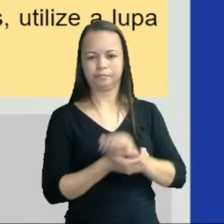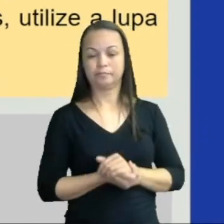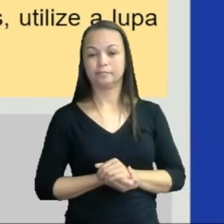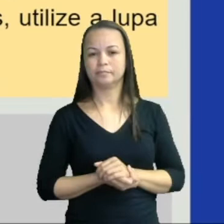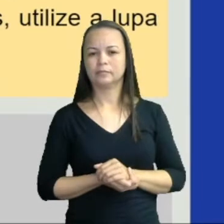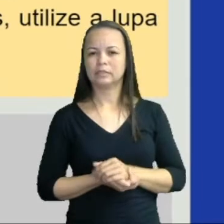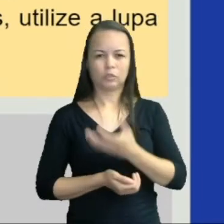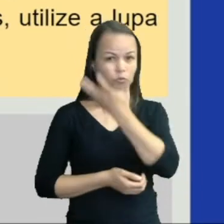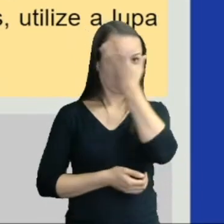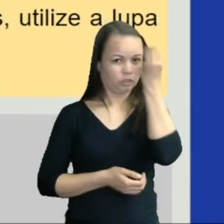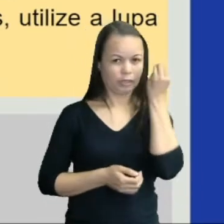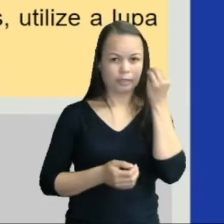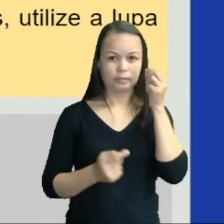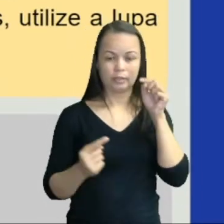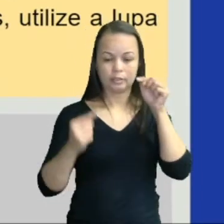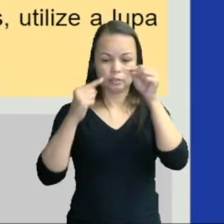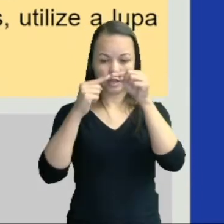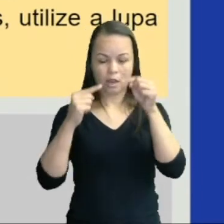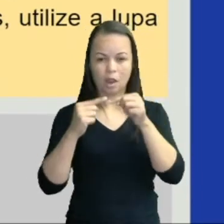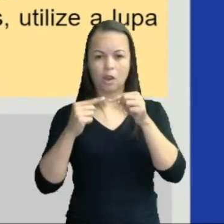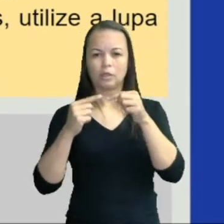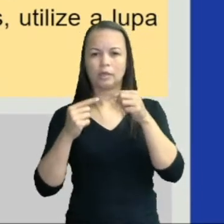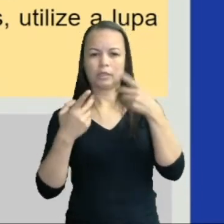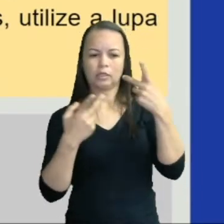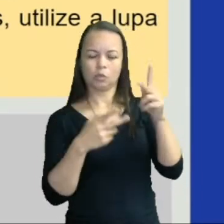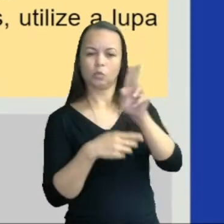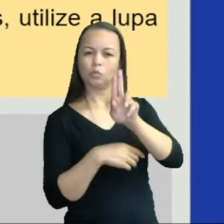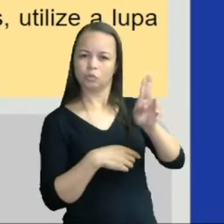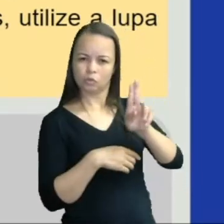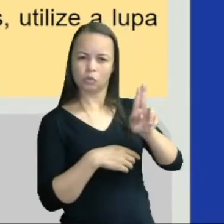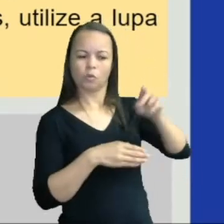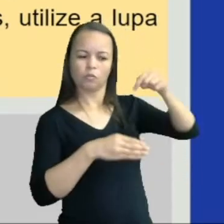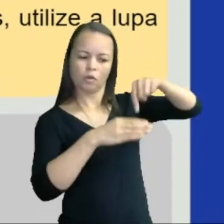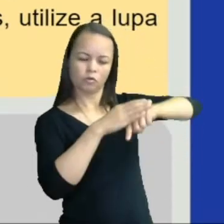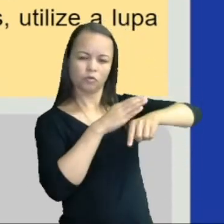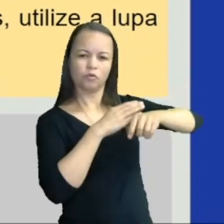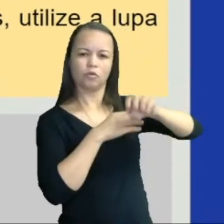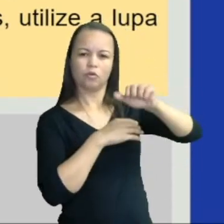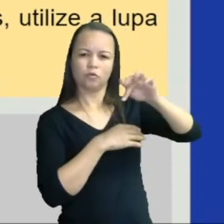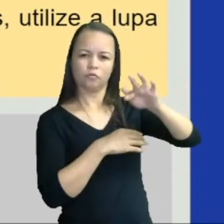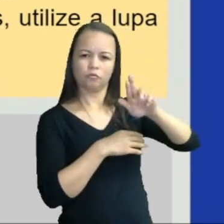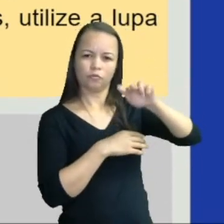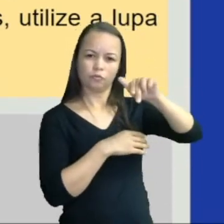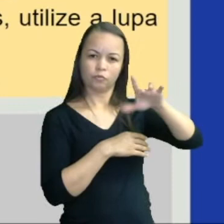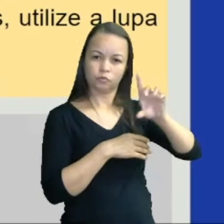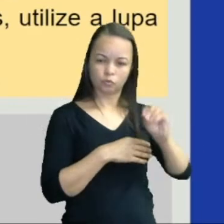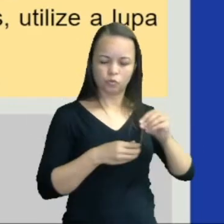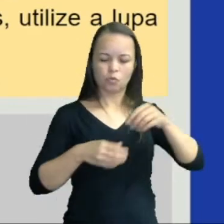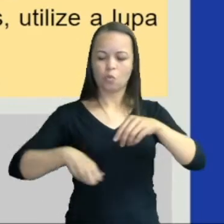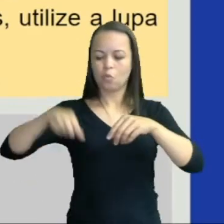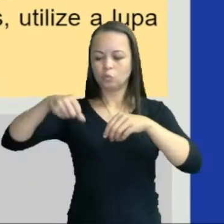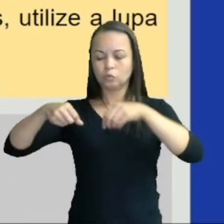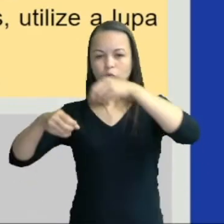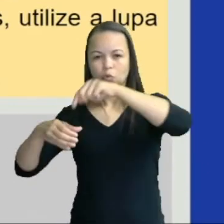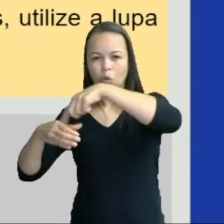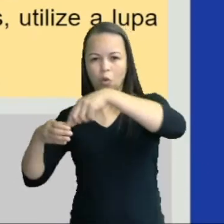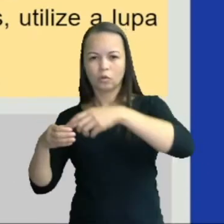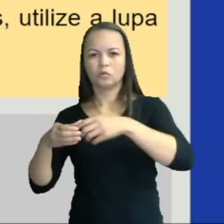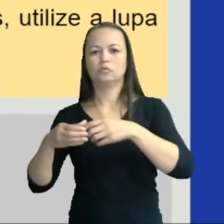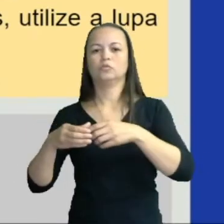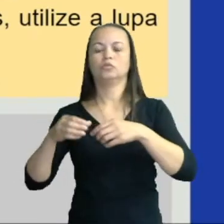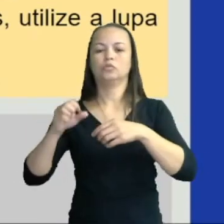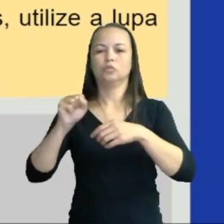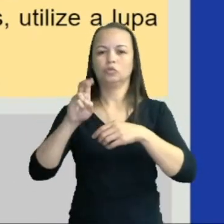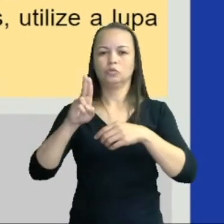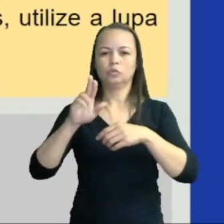Não esqueça de identificar cada saquinho com a etiqueta, dizendo solo do fundo, solo da parte superficial. Forre a mesa com o